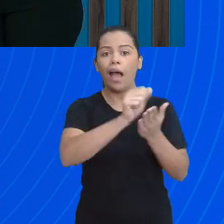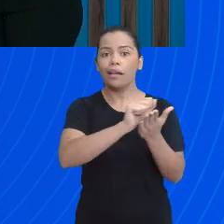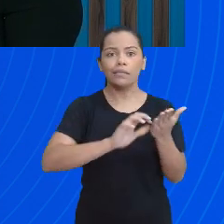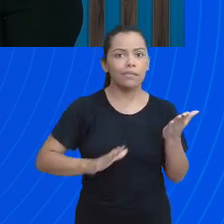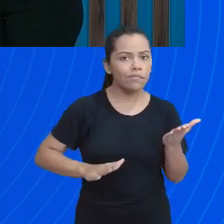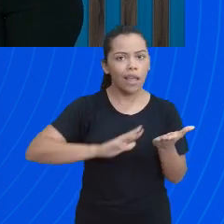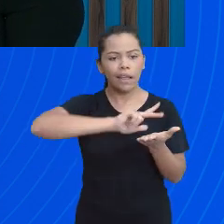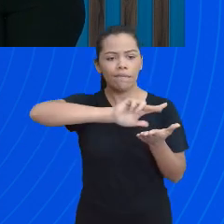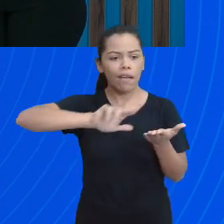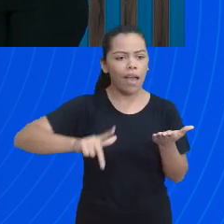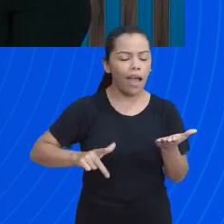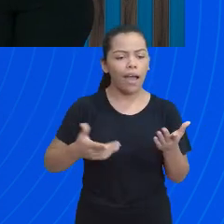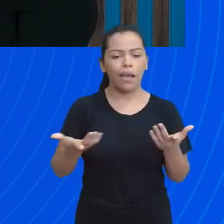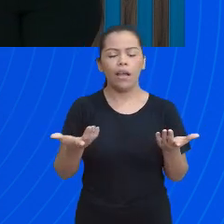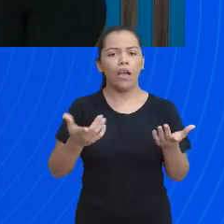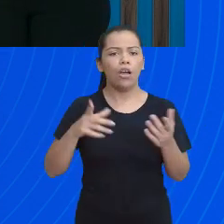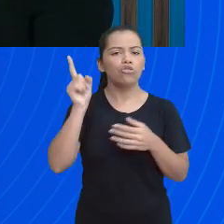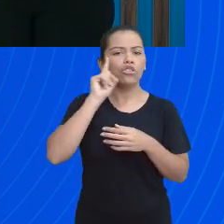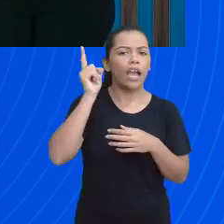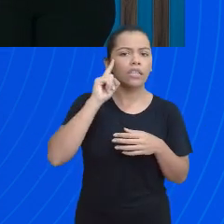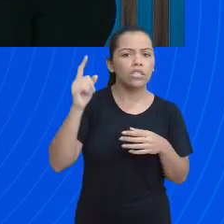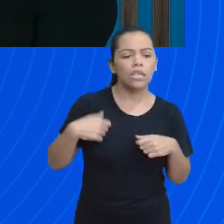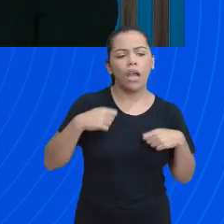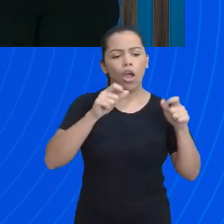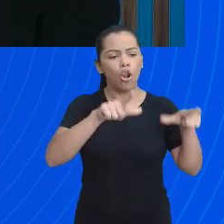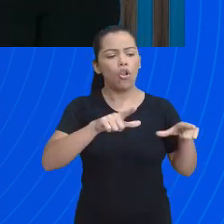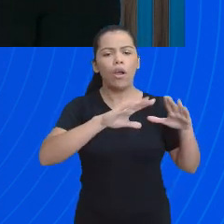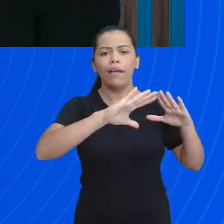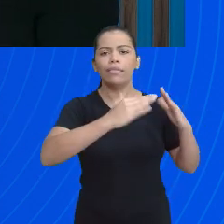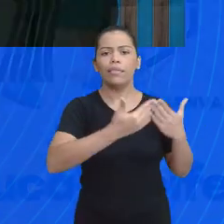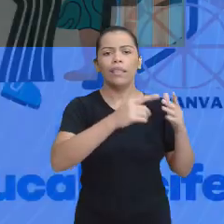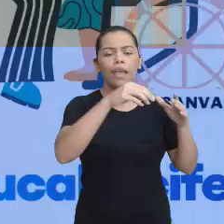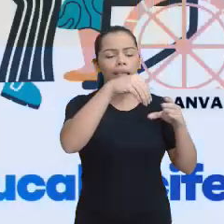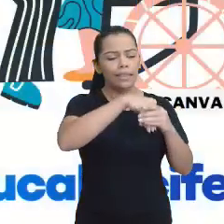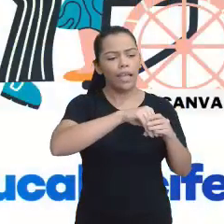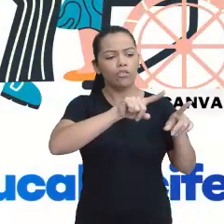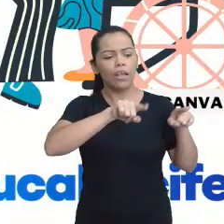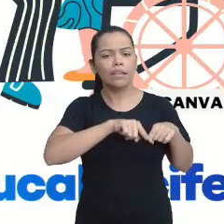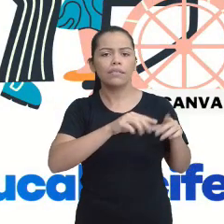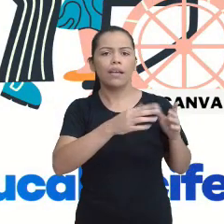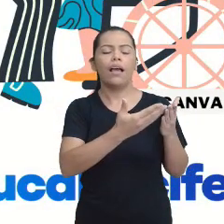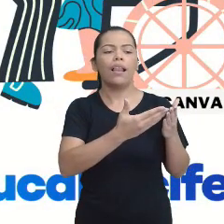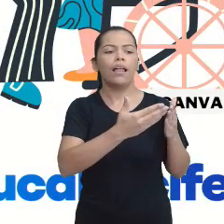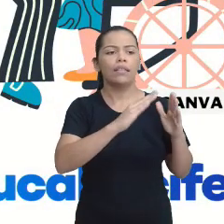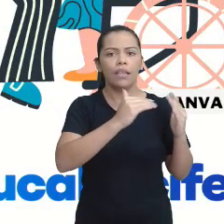dia, quer seja no ambiente da sala de recursos ou na sala regular.